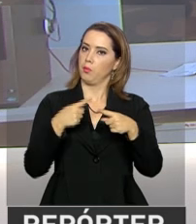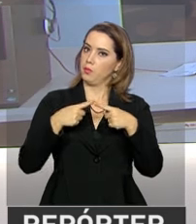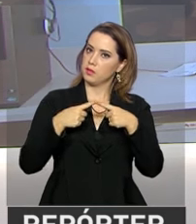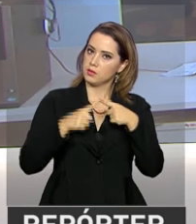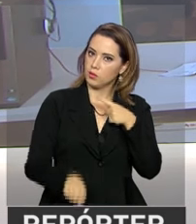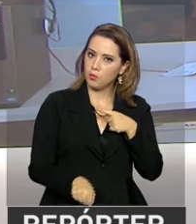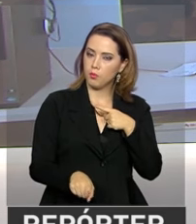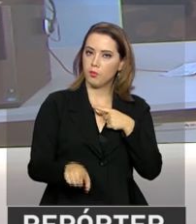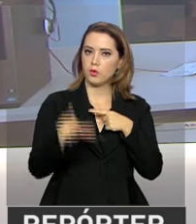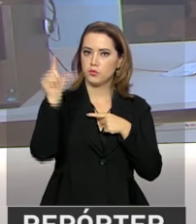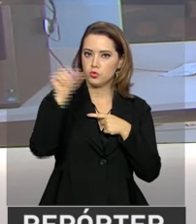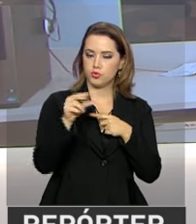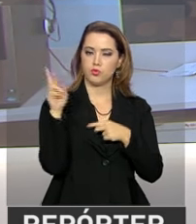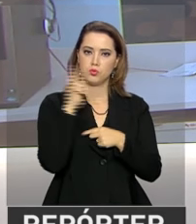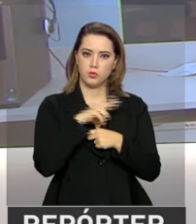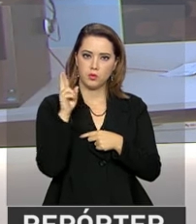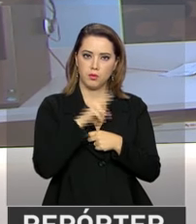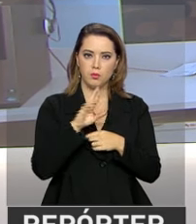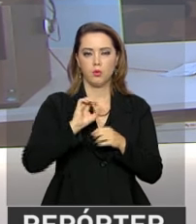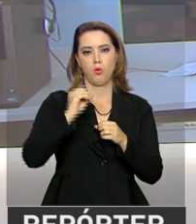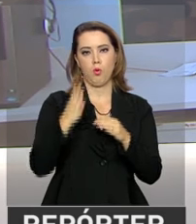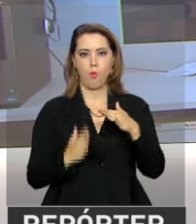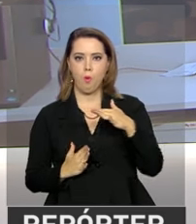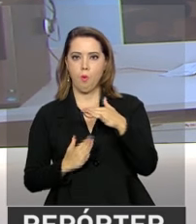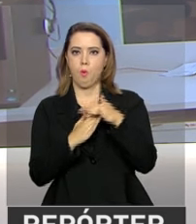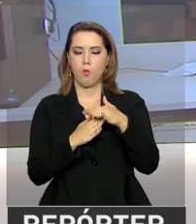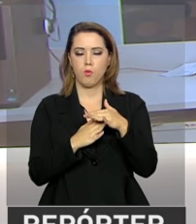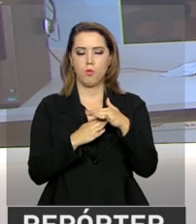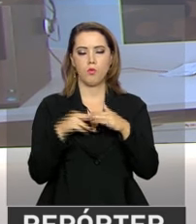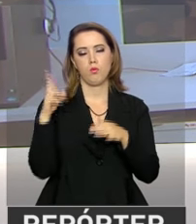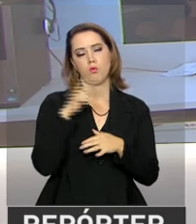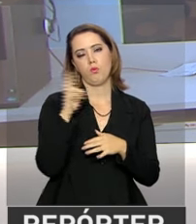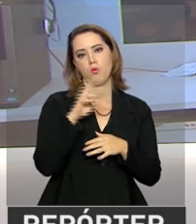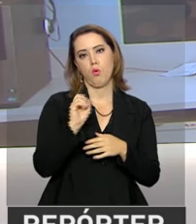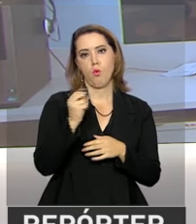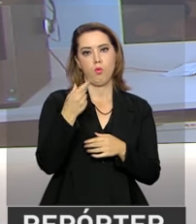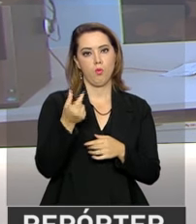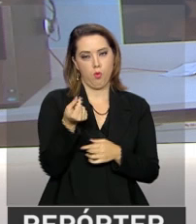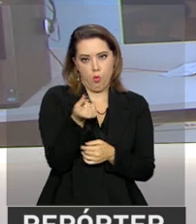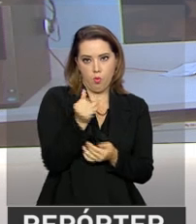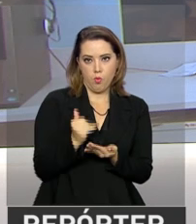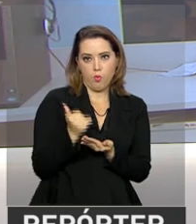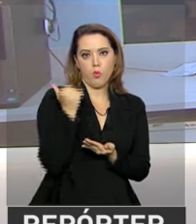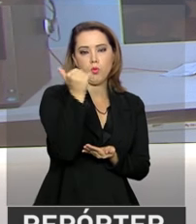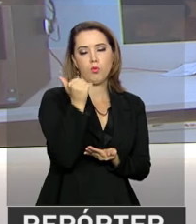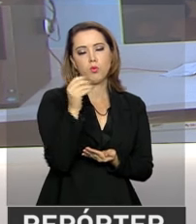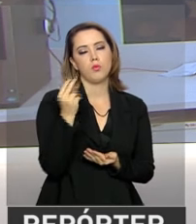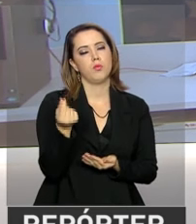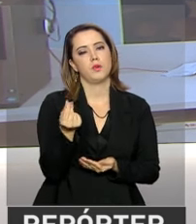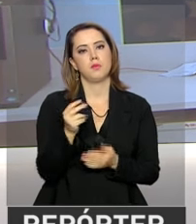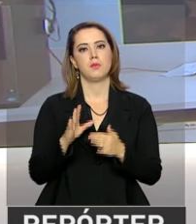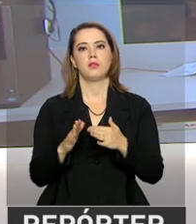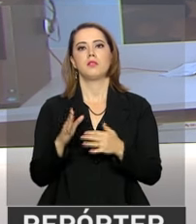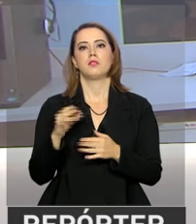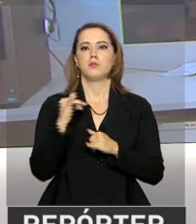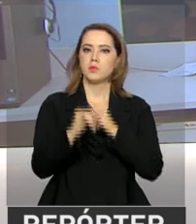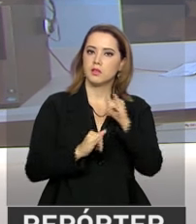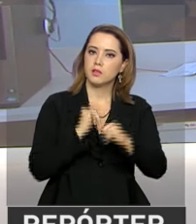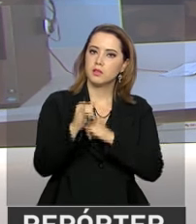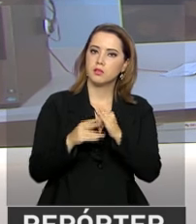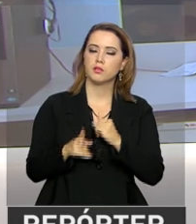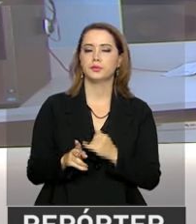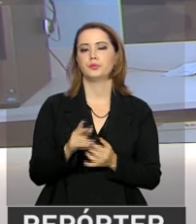reduzir a velocidade suspender o serviço ou cobrar pelo tráfego excedente nos casos em que os consumidores utilizarem toda a